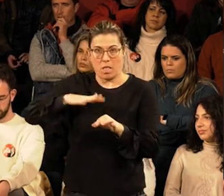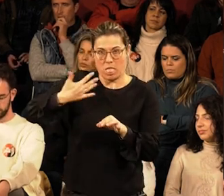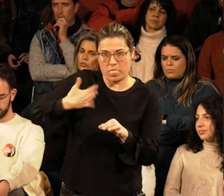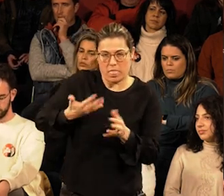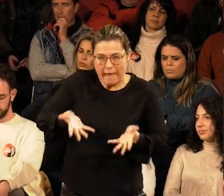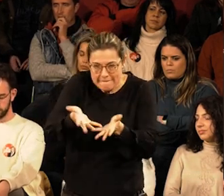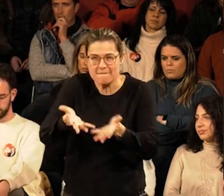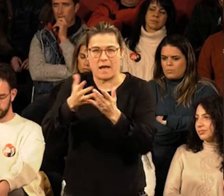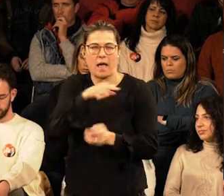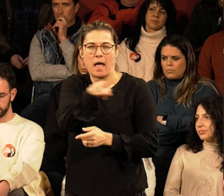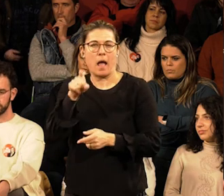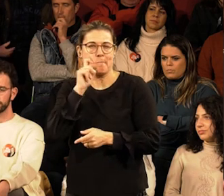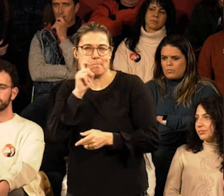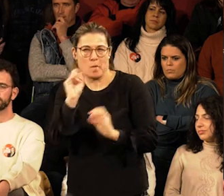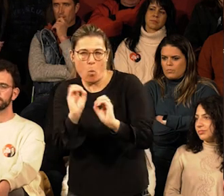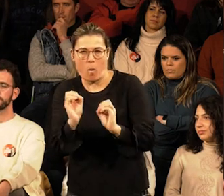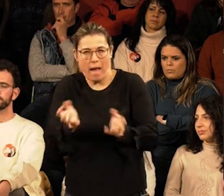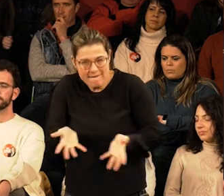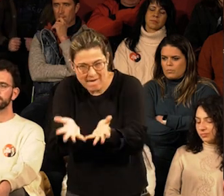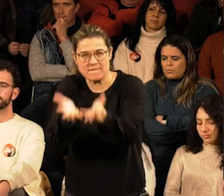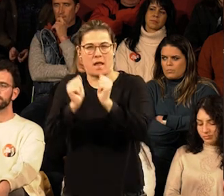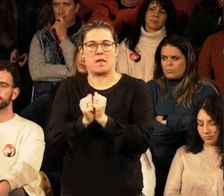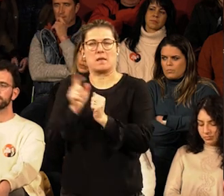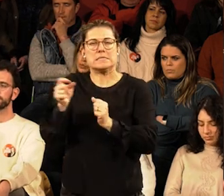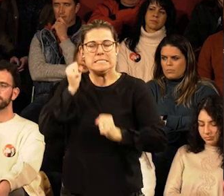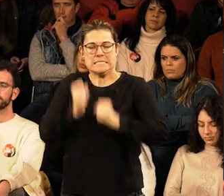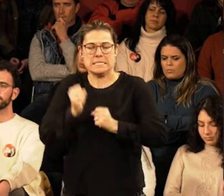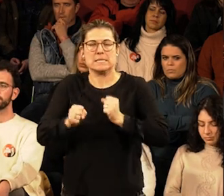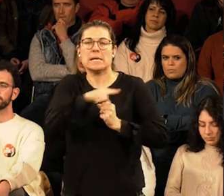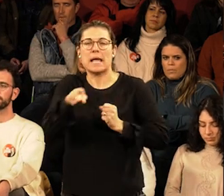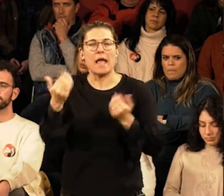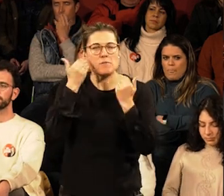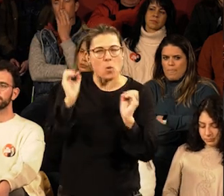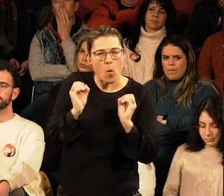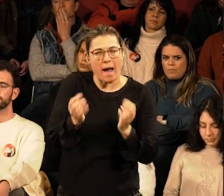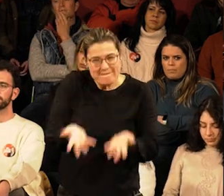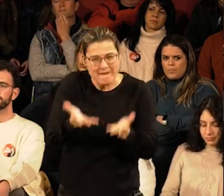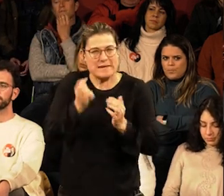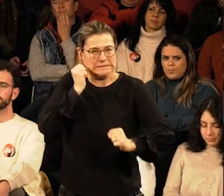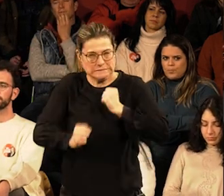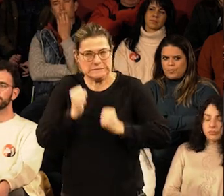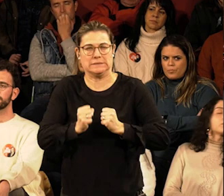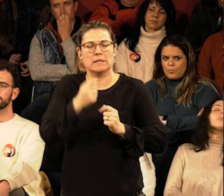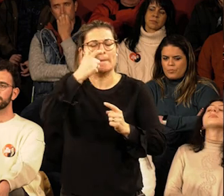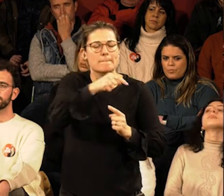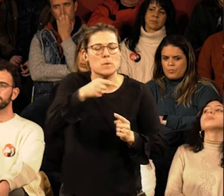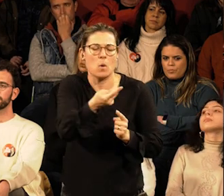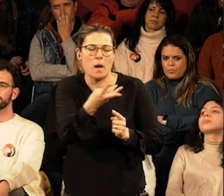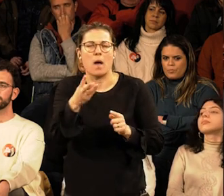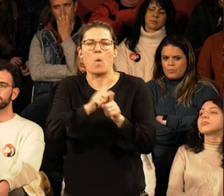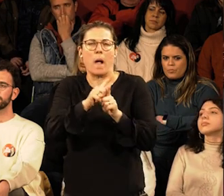da Insegurança do protesto desinformado dos que Ficaram para trás dos